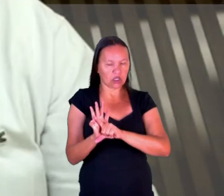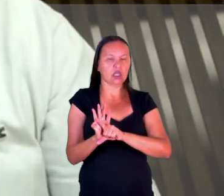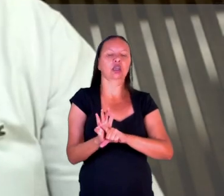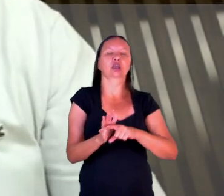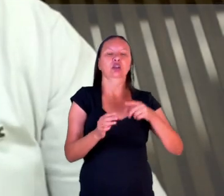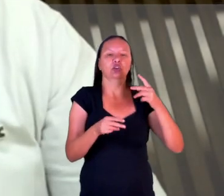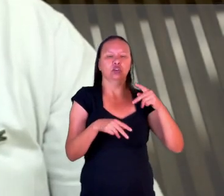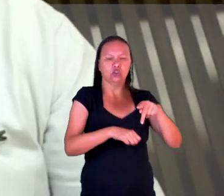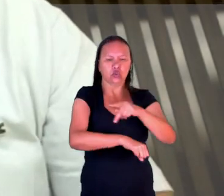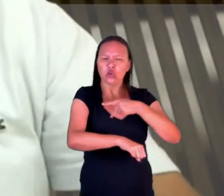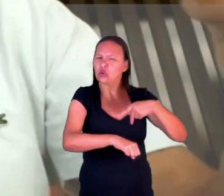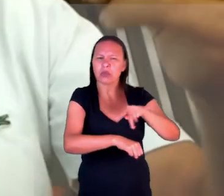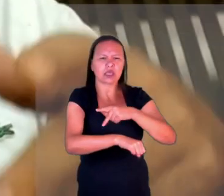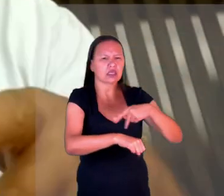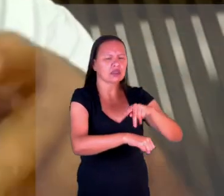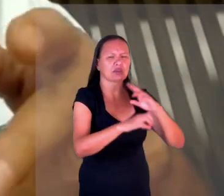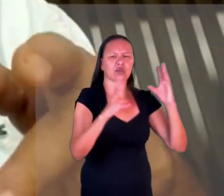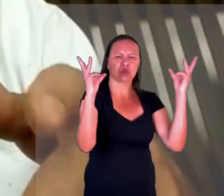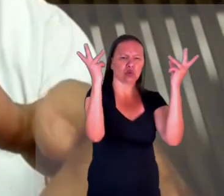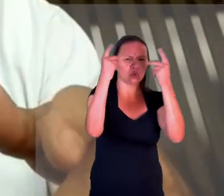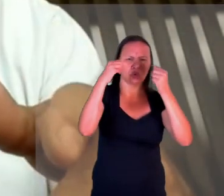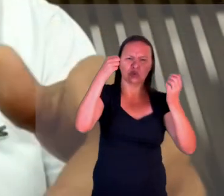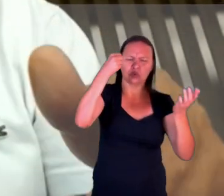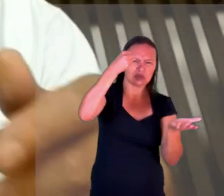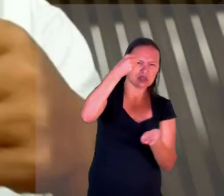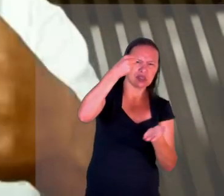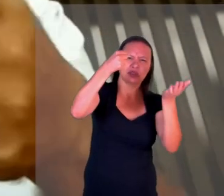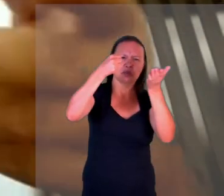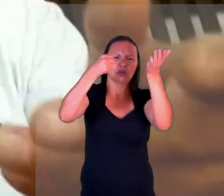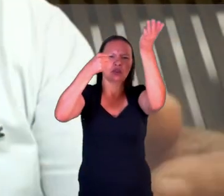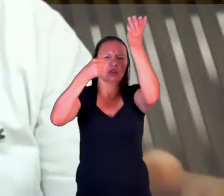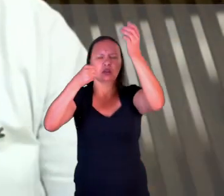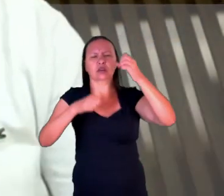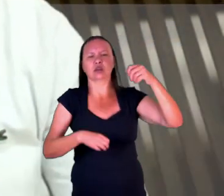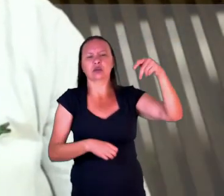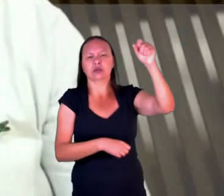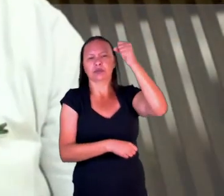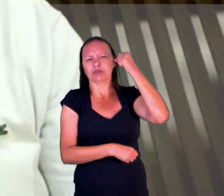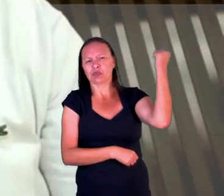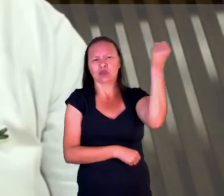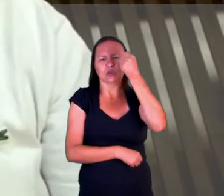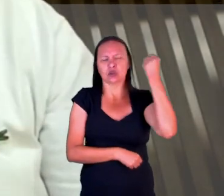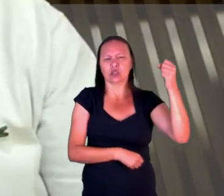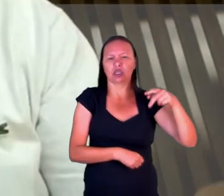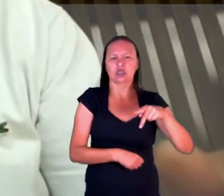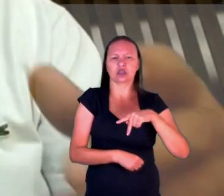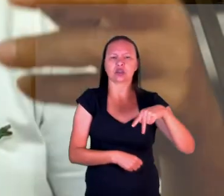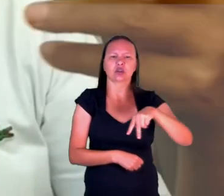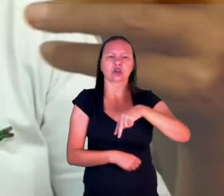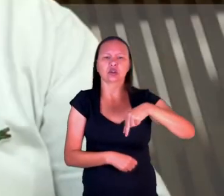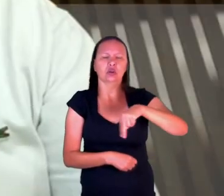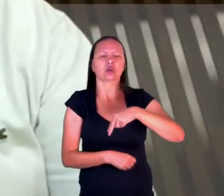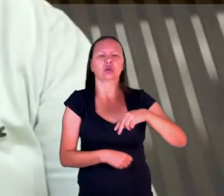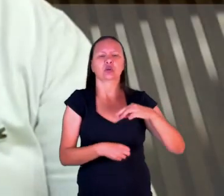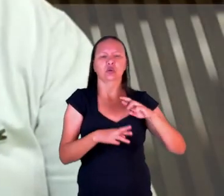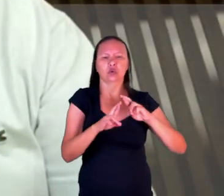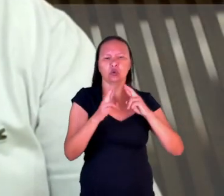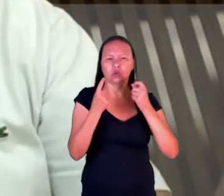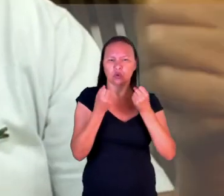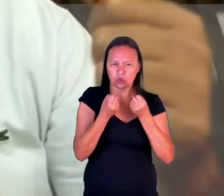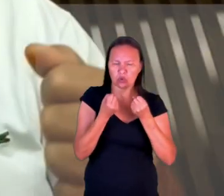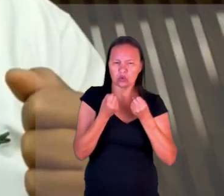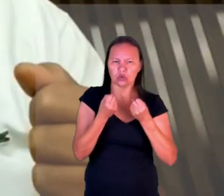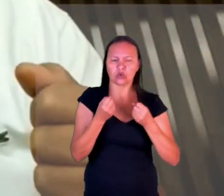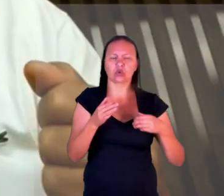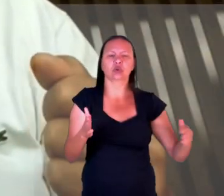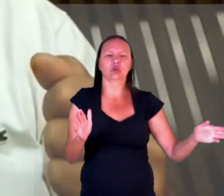eh eh aqui embaixo eh eh no no sudeste no sul eh eh outros processos também